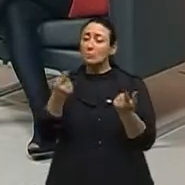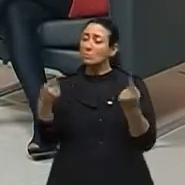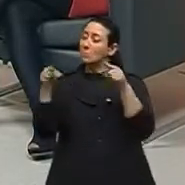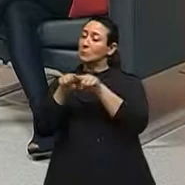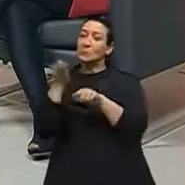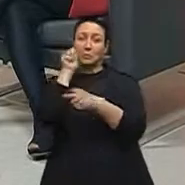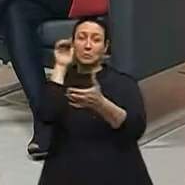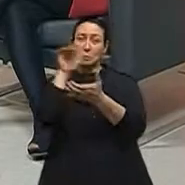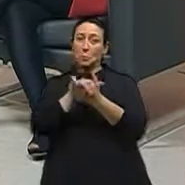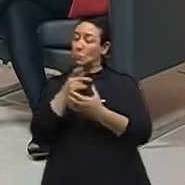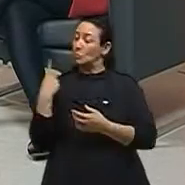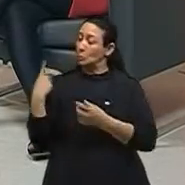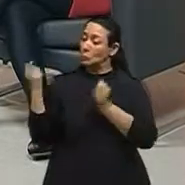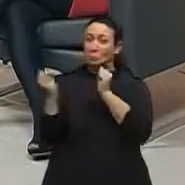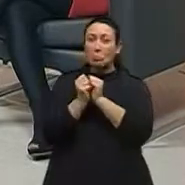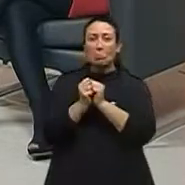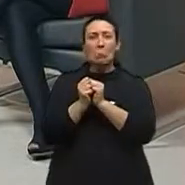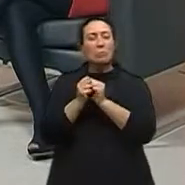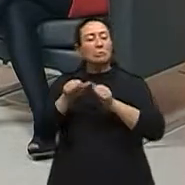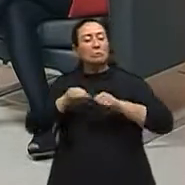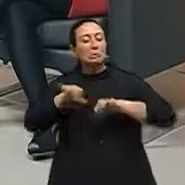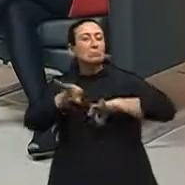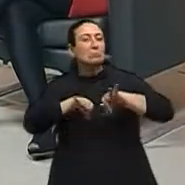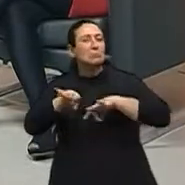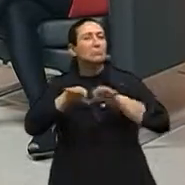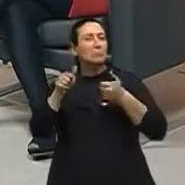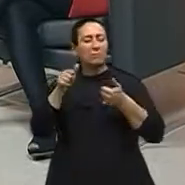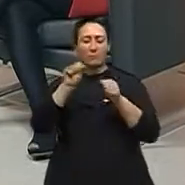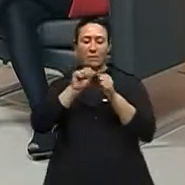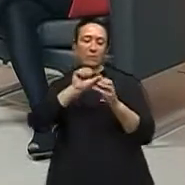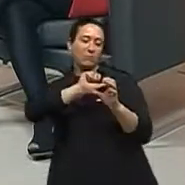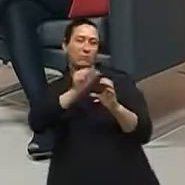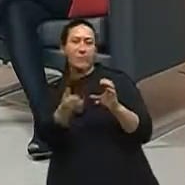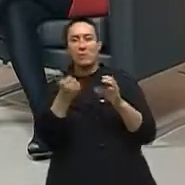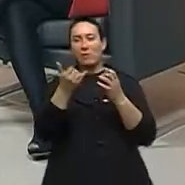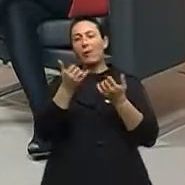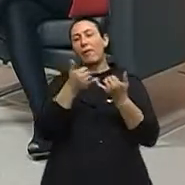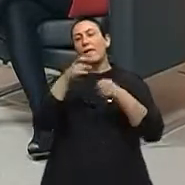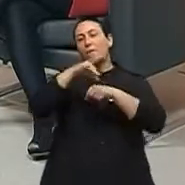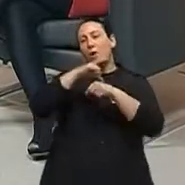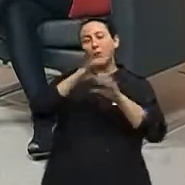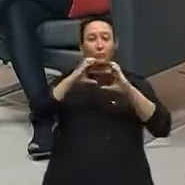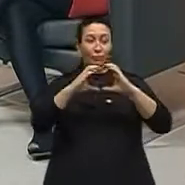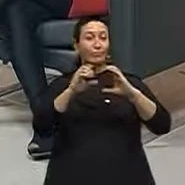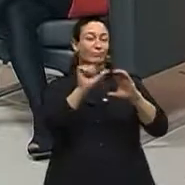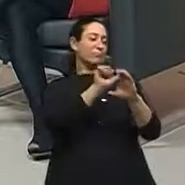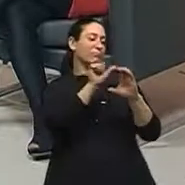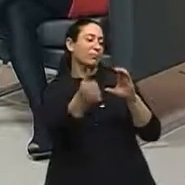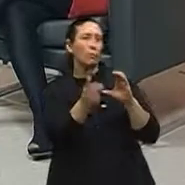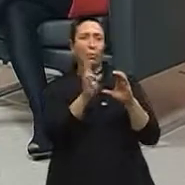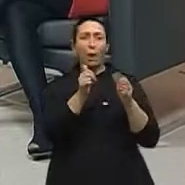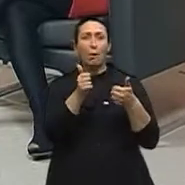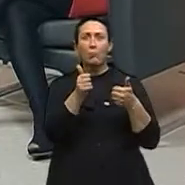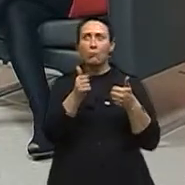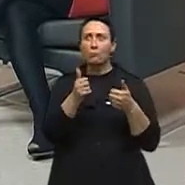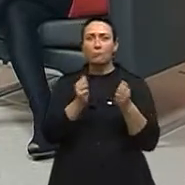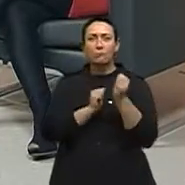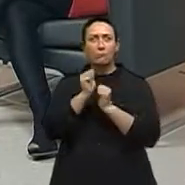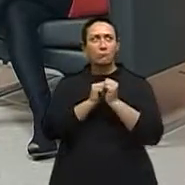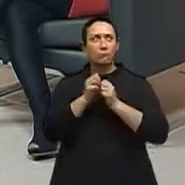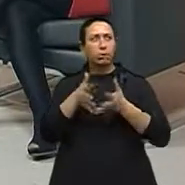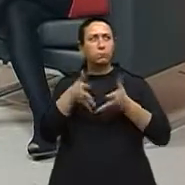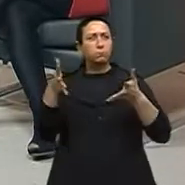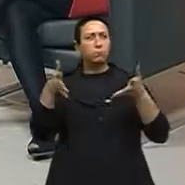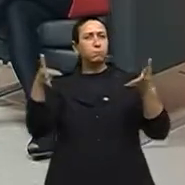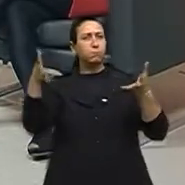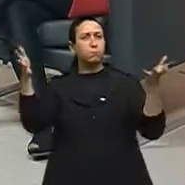mulher ficou uma coisa assim de agora vamos etiquetar vamos fazer um vidro específico vamos não sei o qu e quando ele viu tinha uma uma indústria de